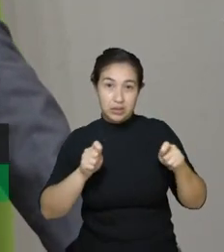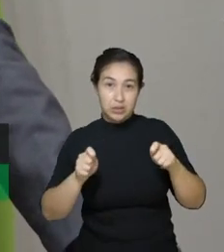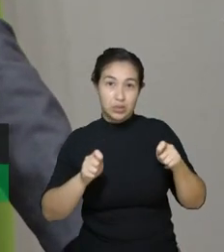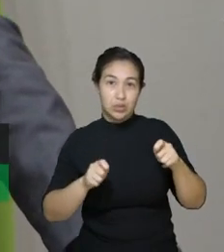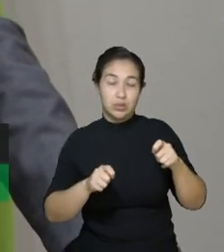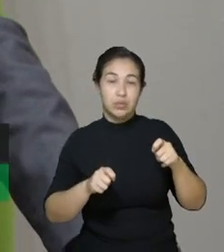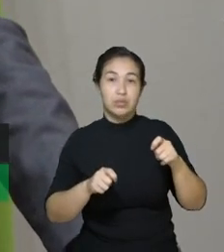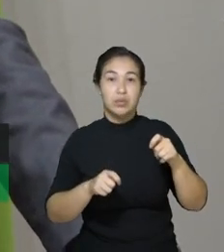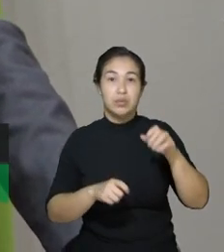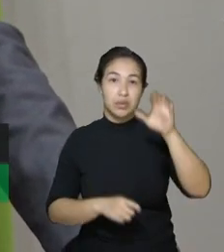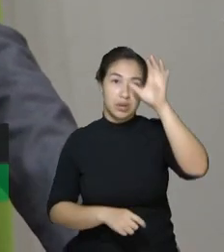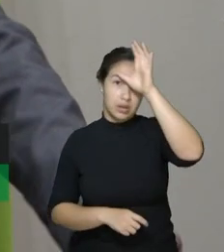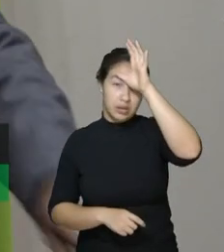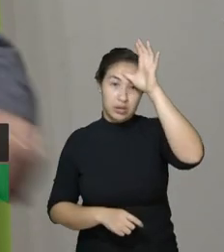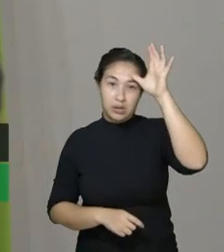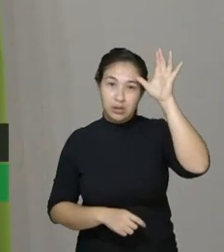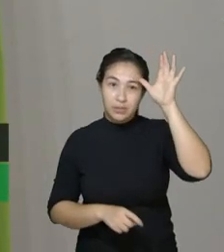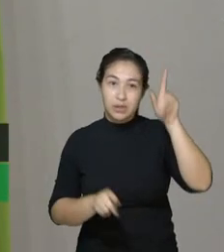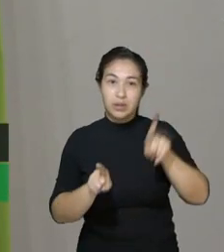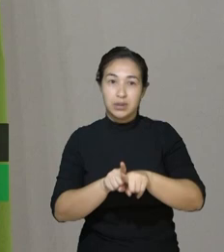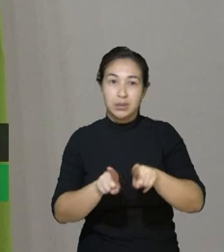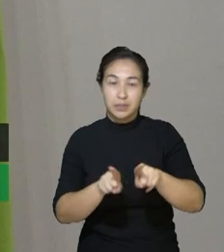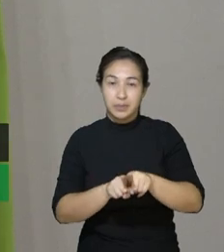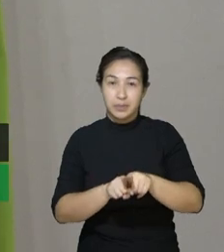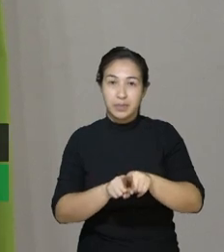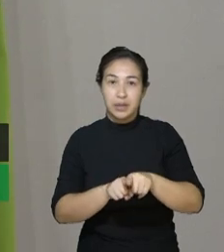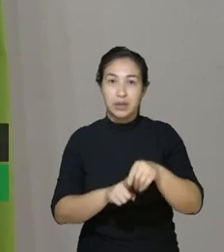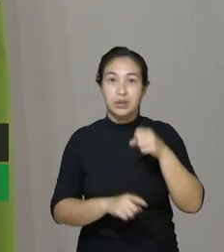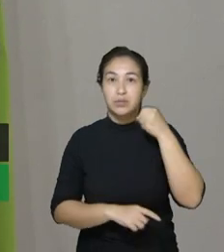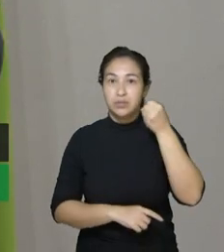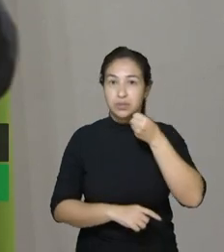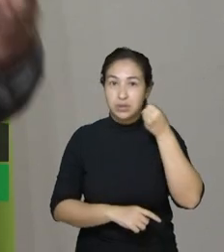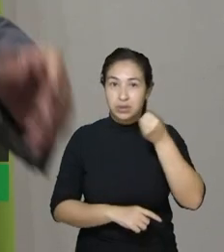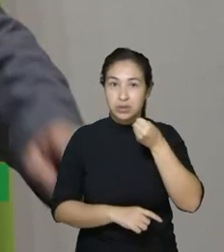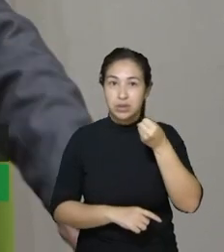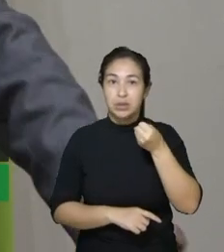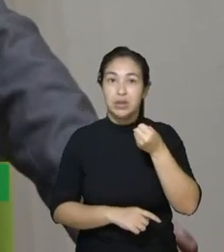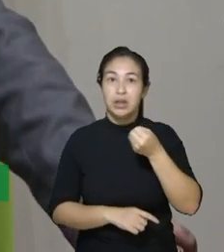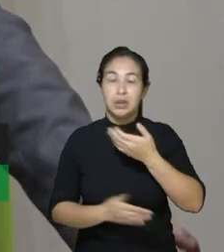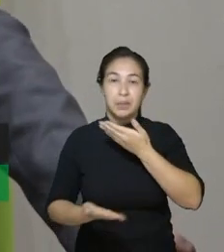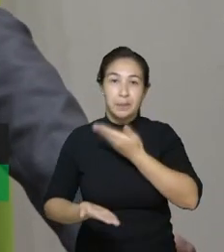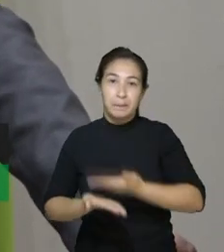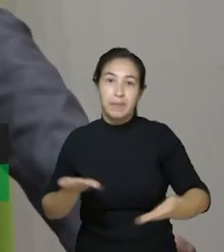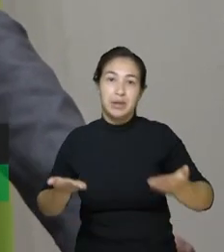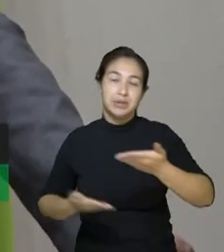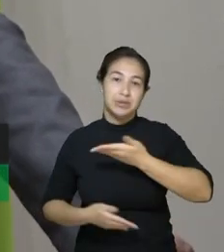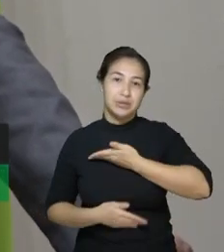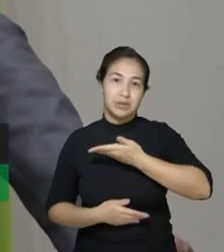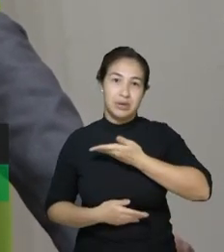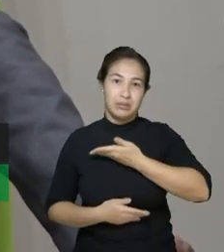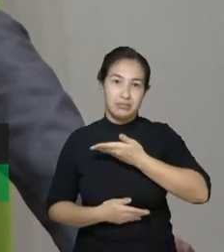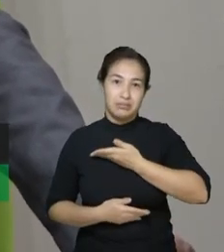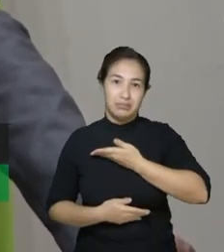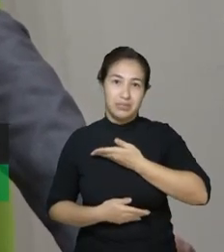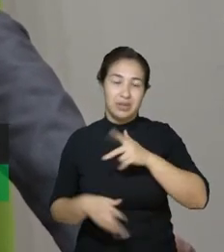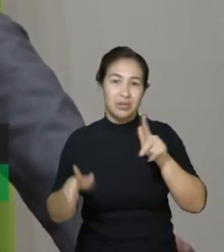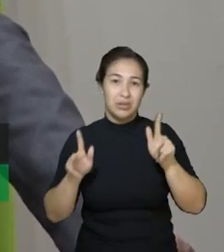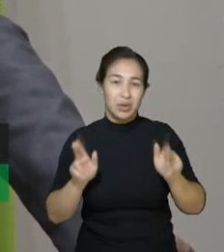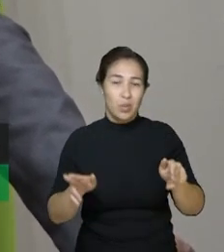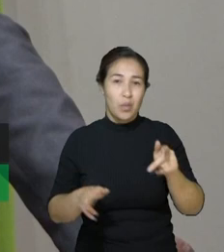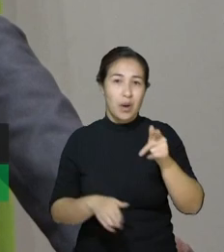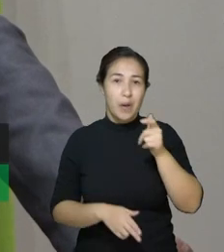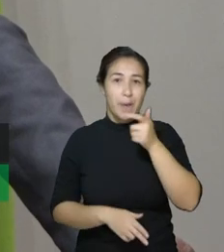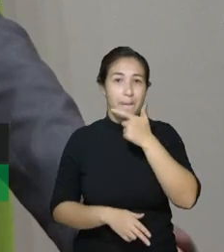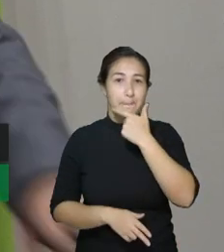assessor no Senado, de um grande amigo que foi como se fosse um pai, que